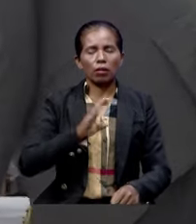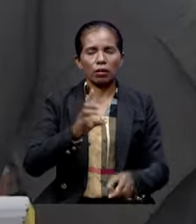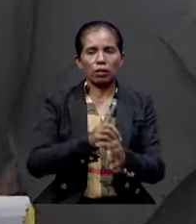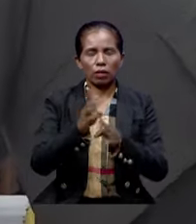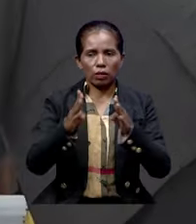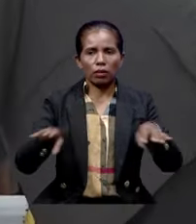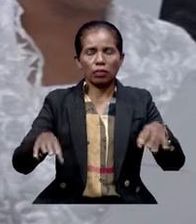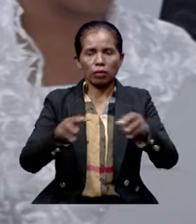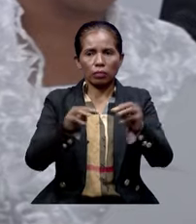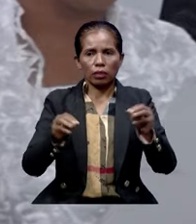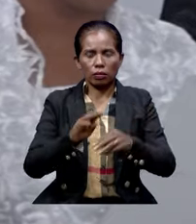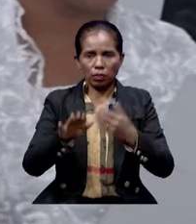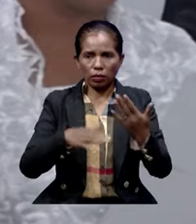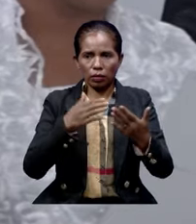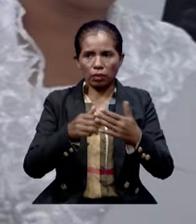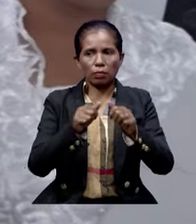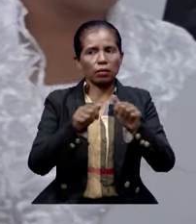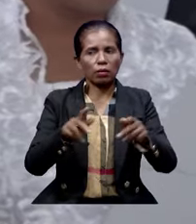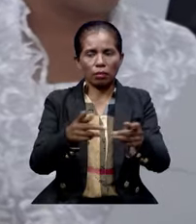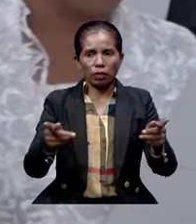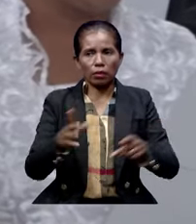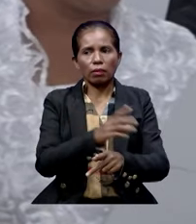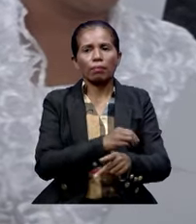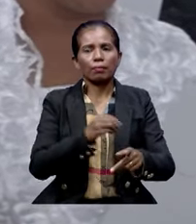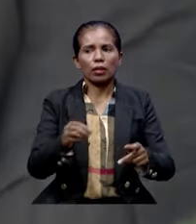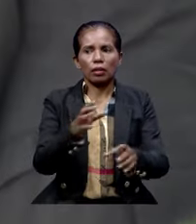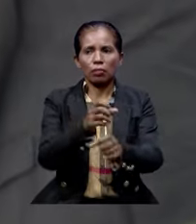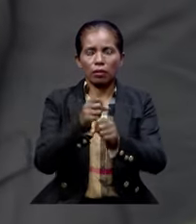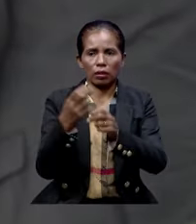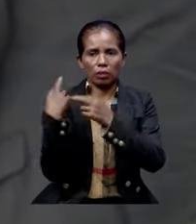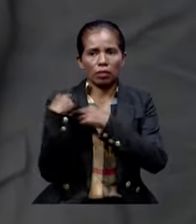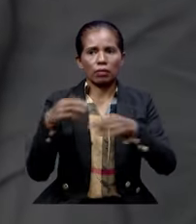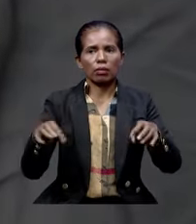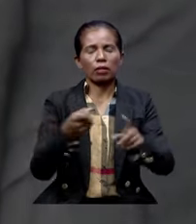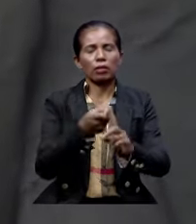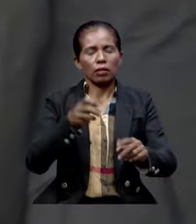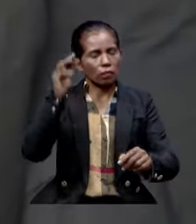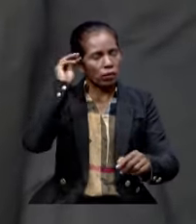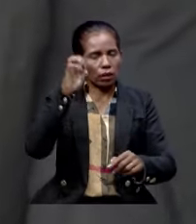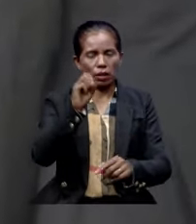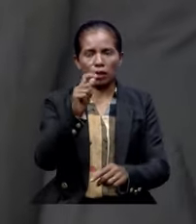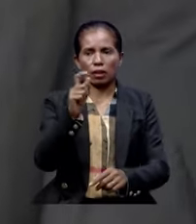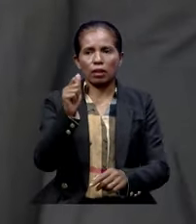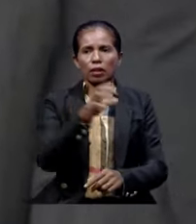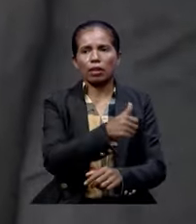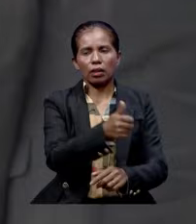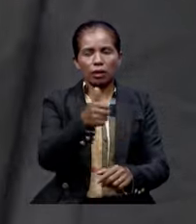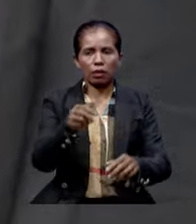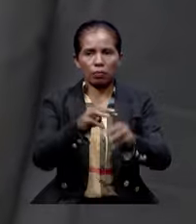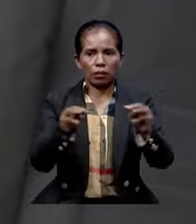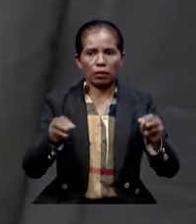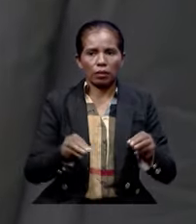do Serviço Municipal Cira, administrador posto administrativo Maximo Naposse, Rússia, ministro da administração estatal e a ida aqui no